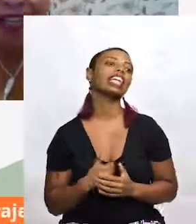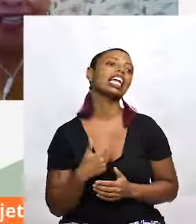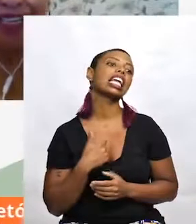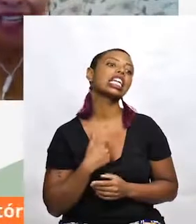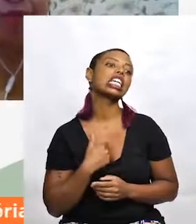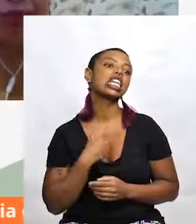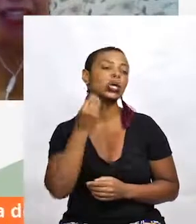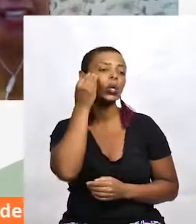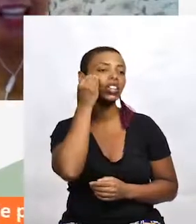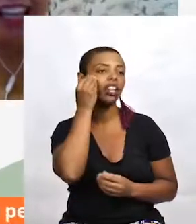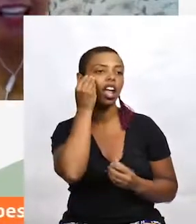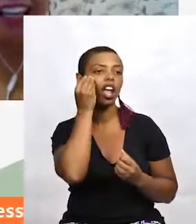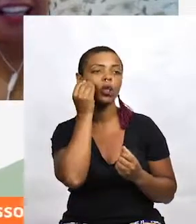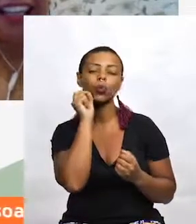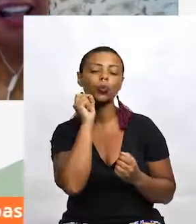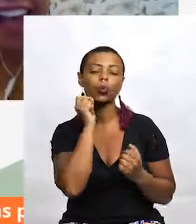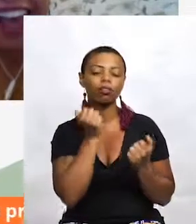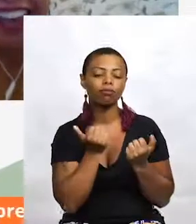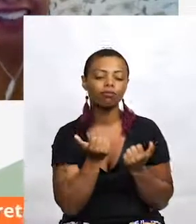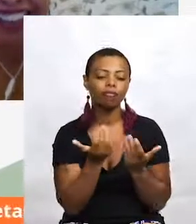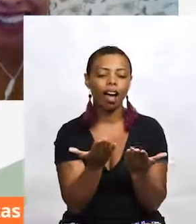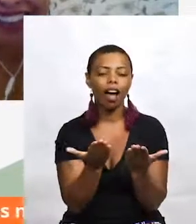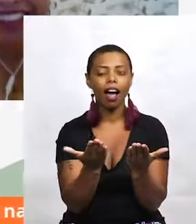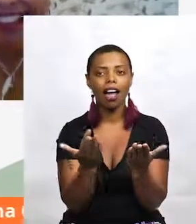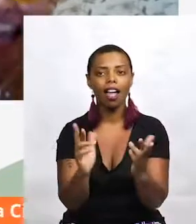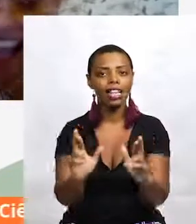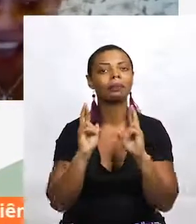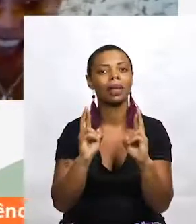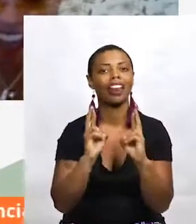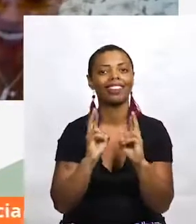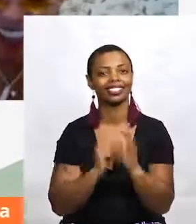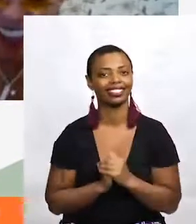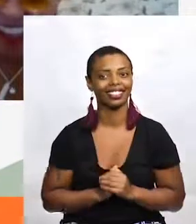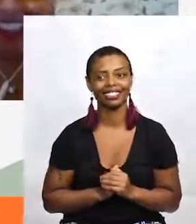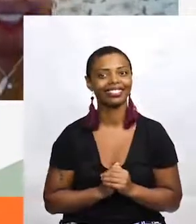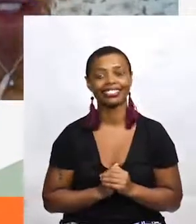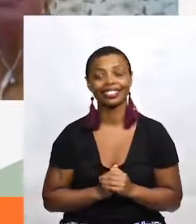dar esperança, porque, né? Né?